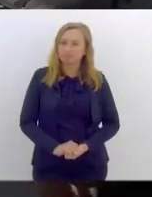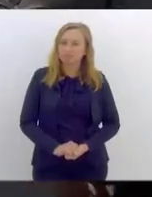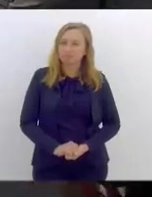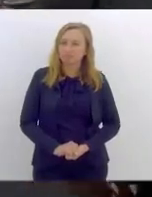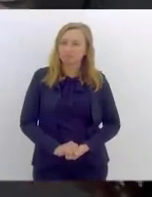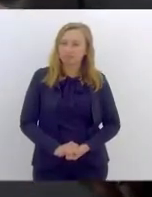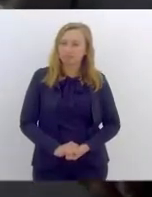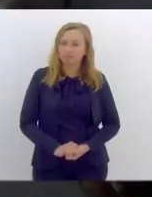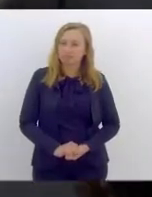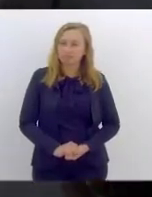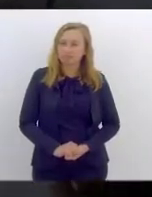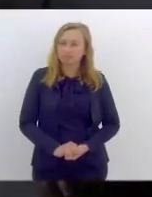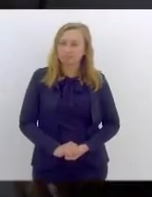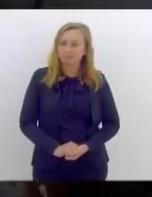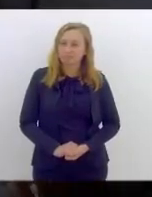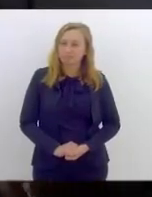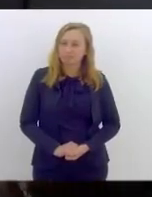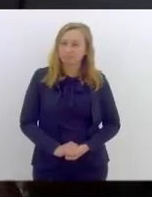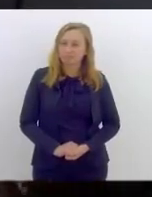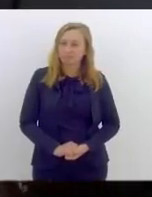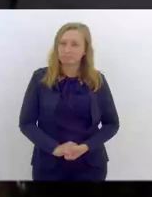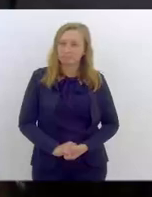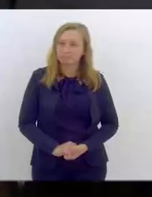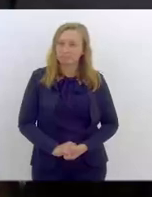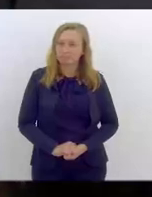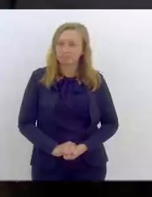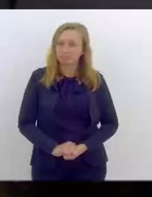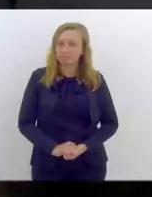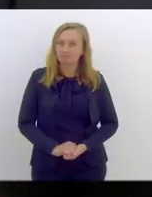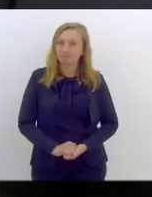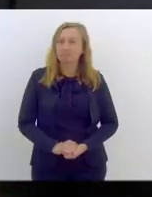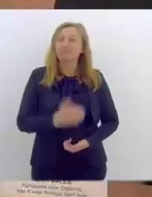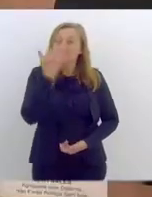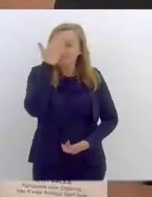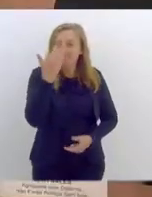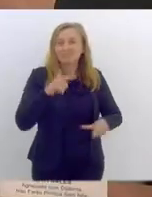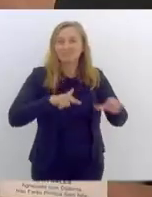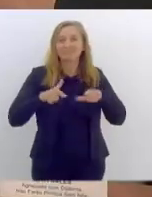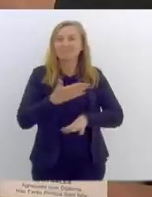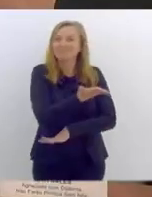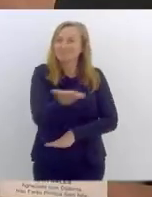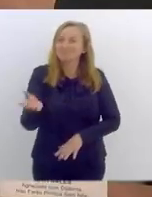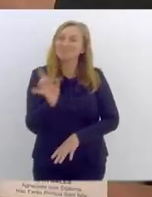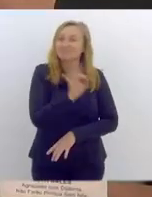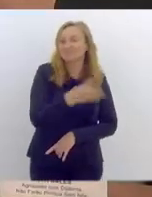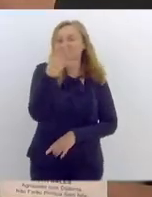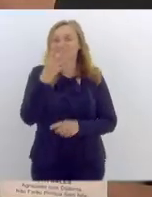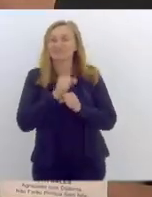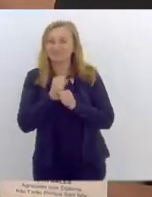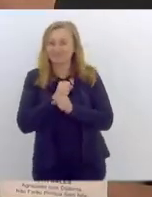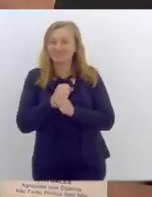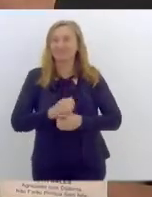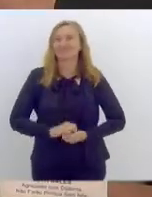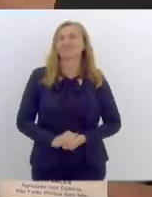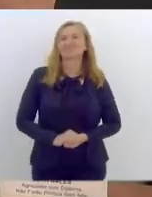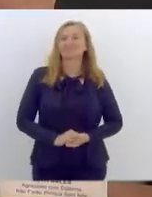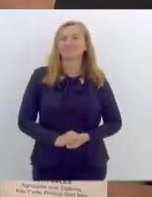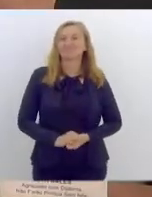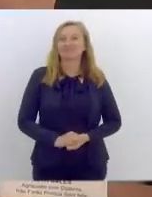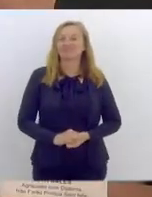viver. Aure. Obrigada pelo trabalho de vocês nesses últimos 4 anos.